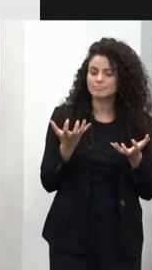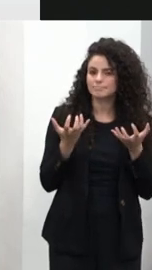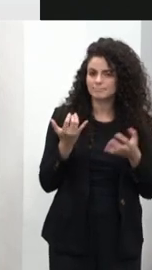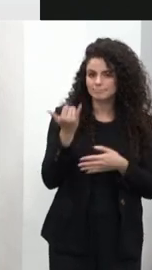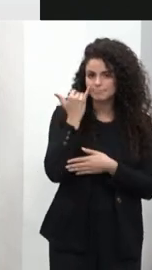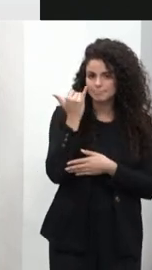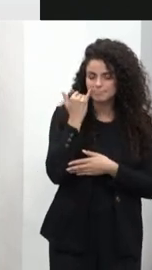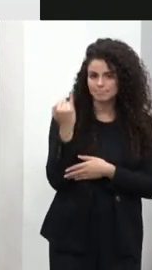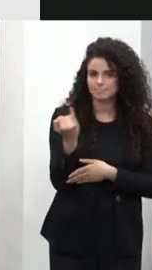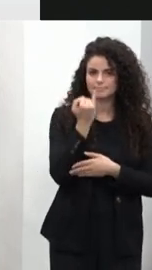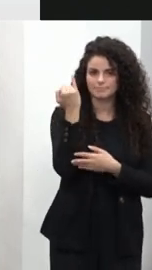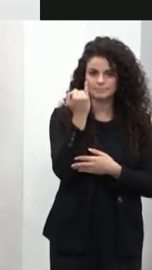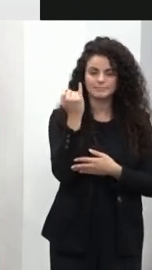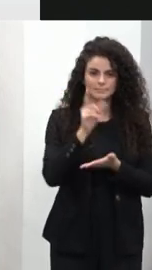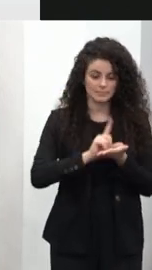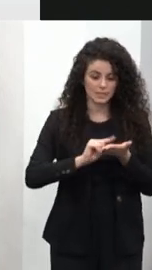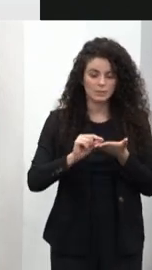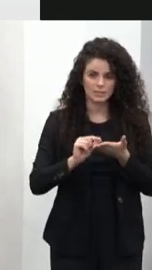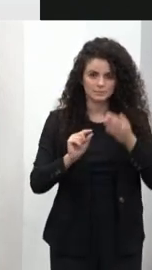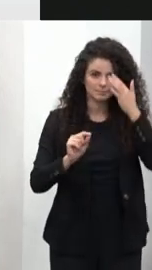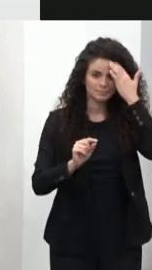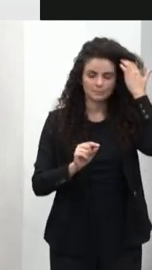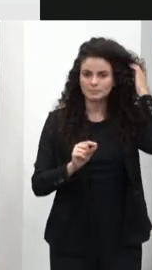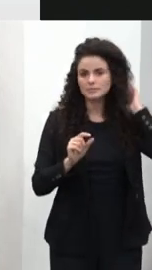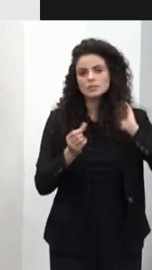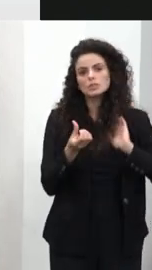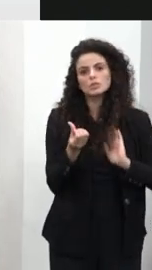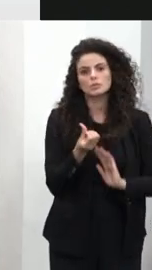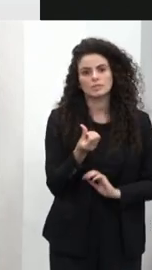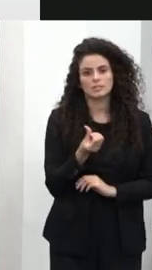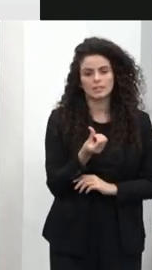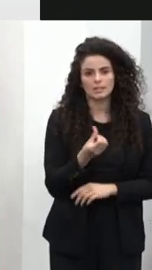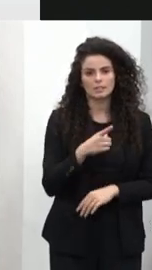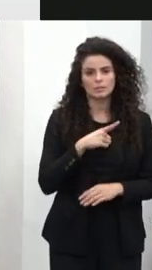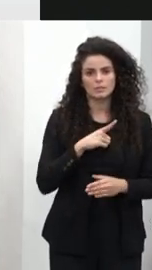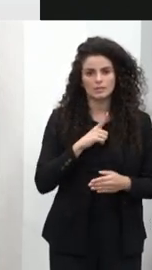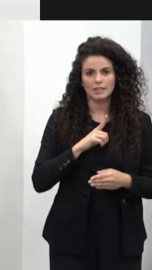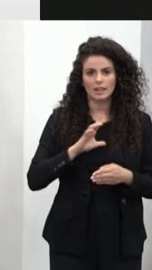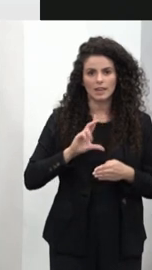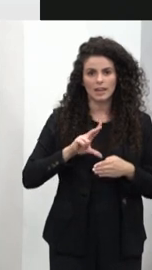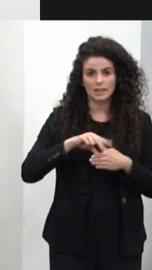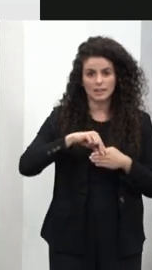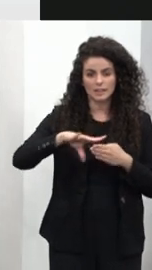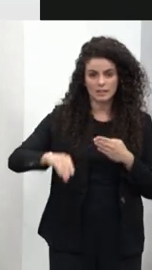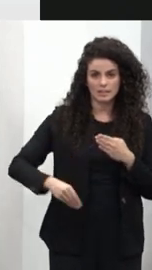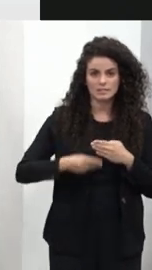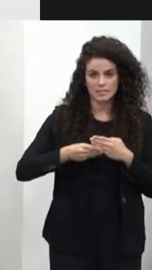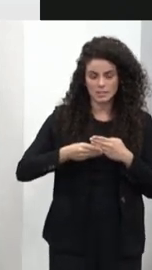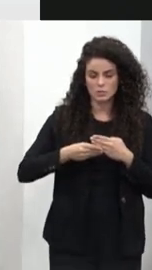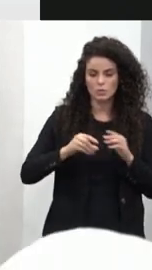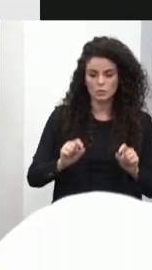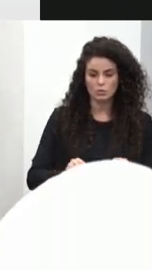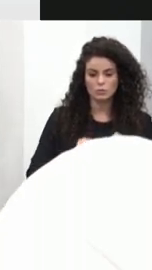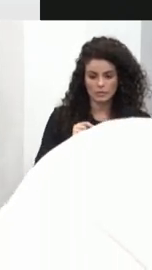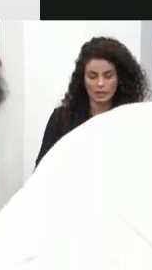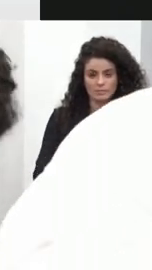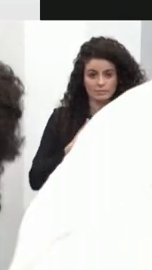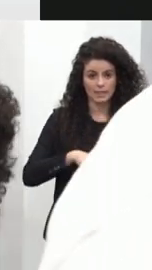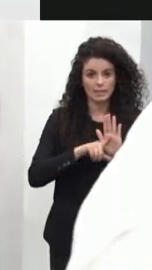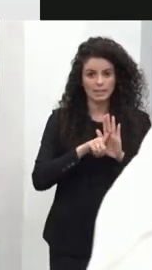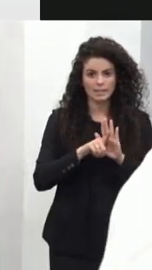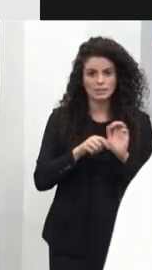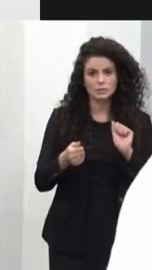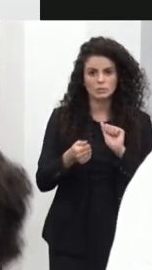dados que são importantes que todos tenham conhecimento é no artigo 6º tem os seus incisos e essa parte é ligada justamente ao atendimento ao